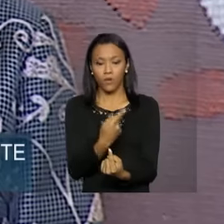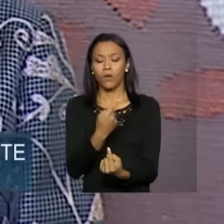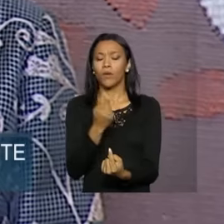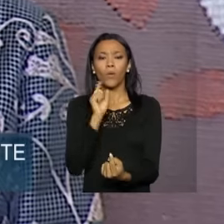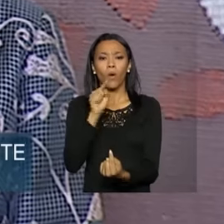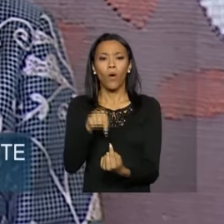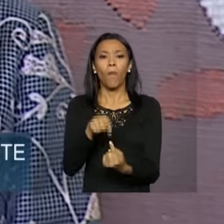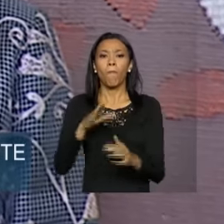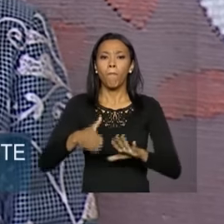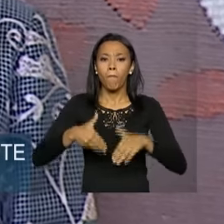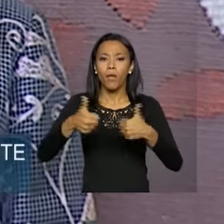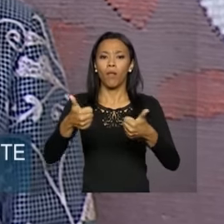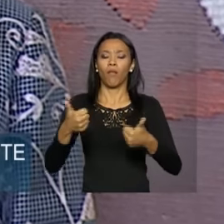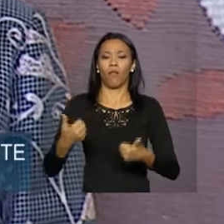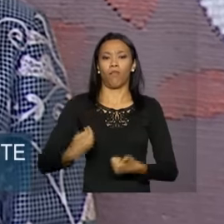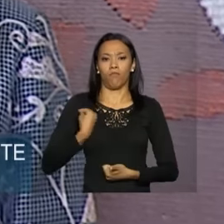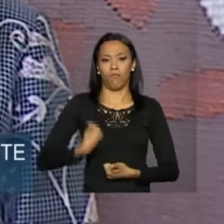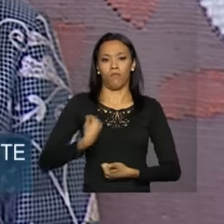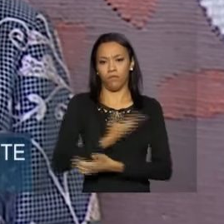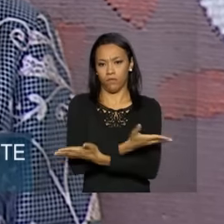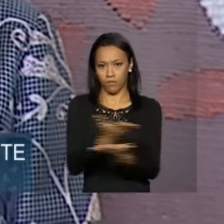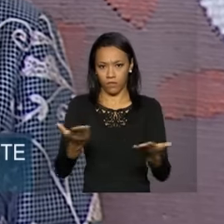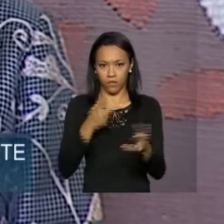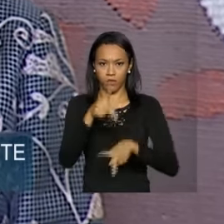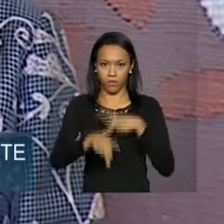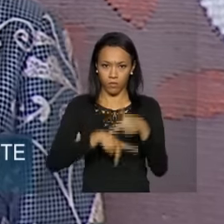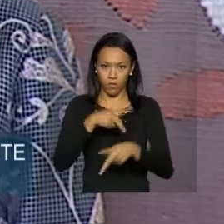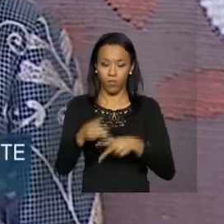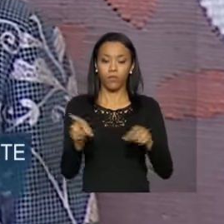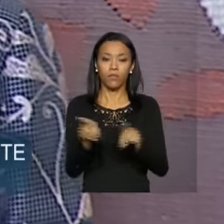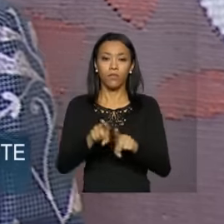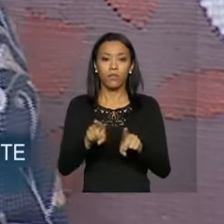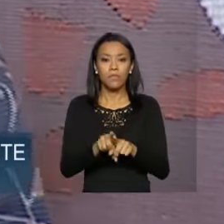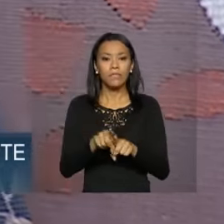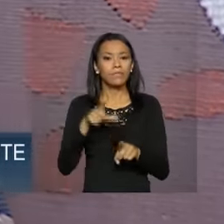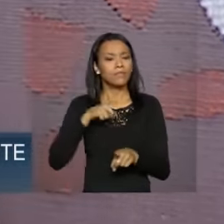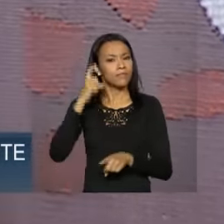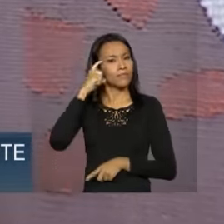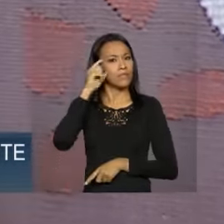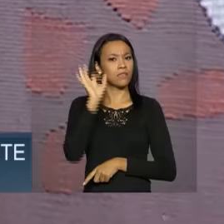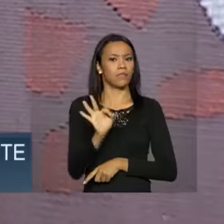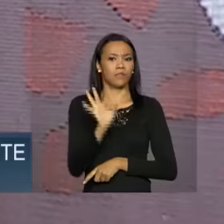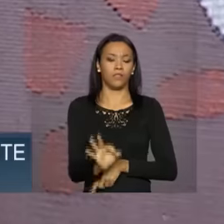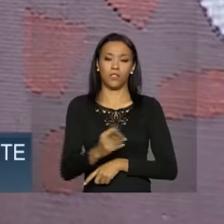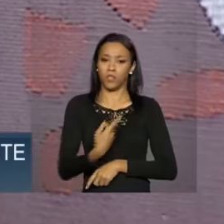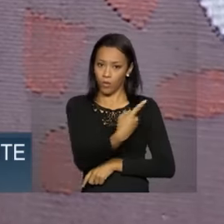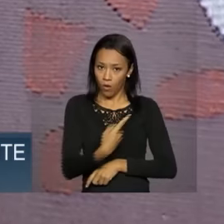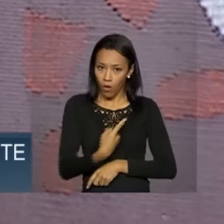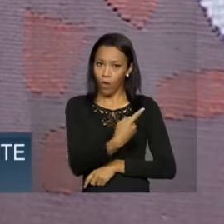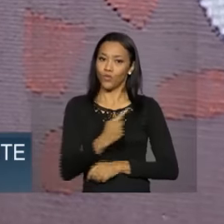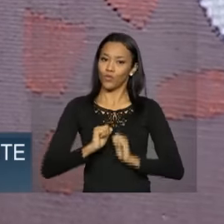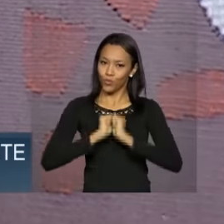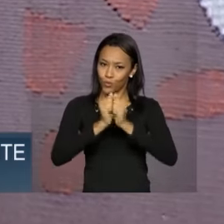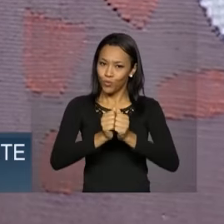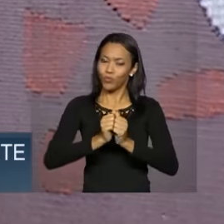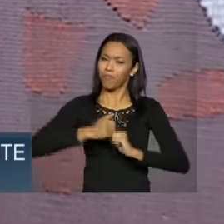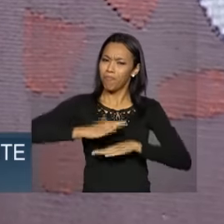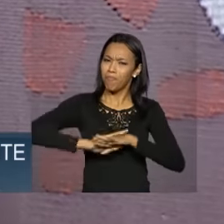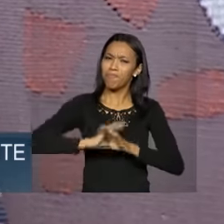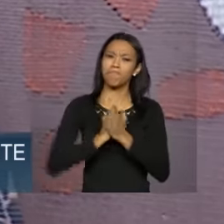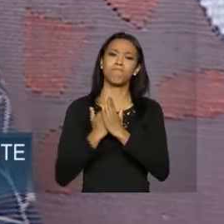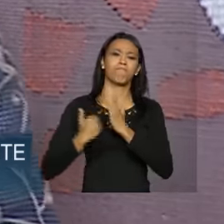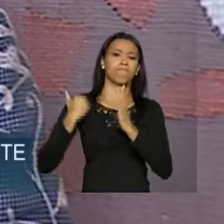vida a nossos povos e também pela convicção de que juntos somos muito mais